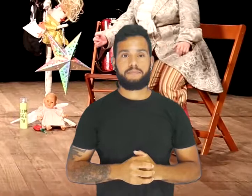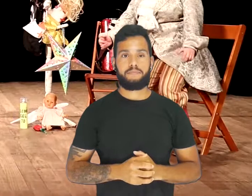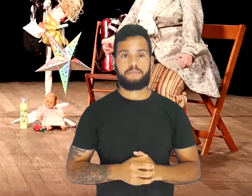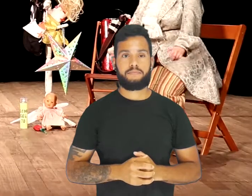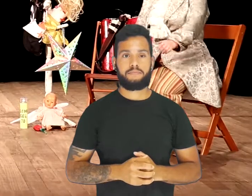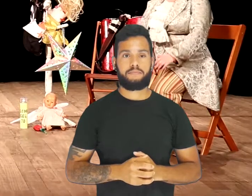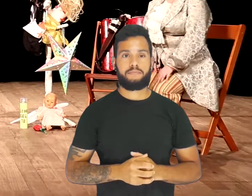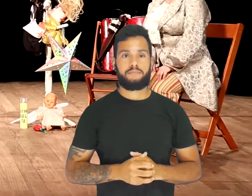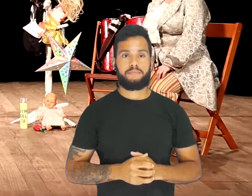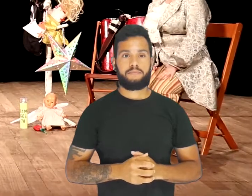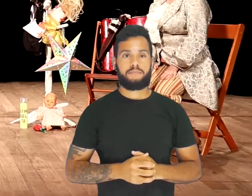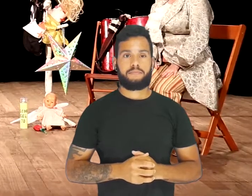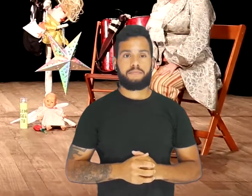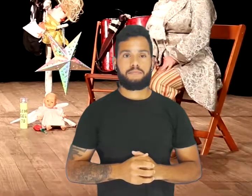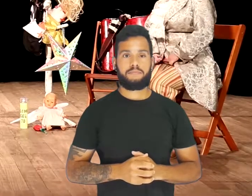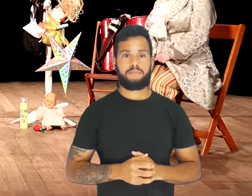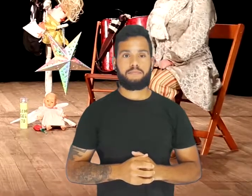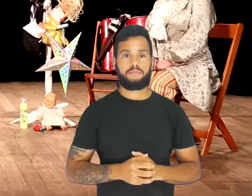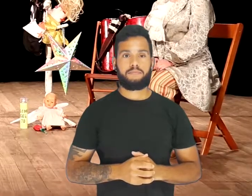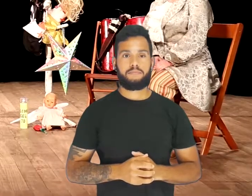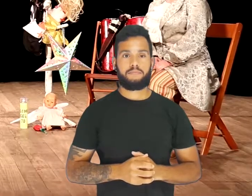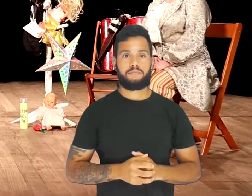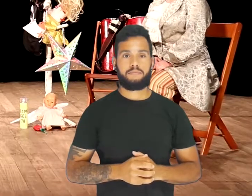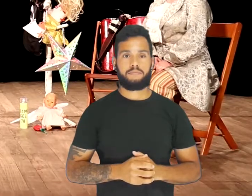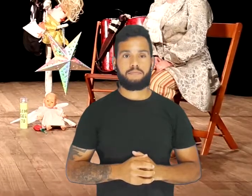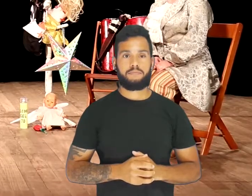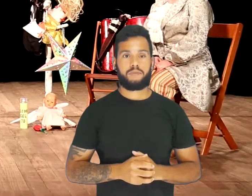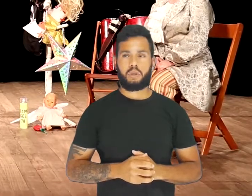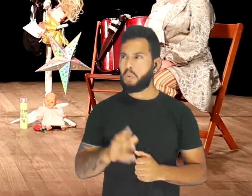Minha vez de adivinhar. Pera aí. Vai lá. Aí aqui, peraí. Ah.